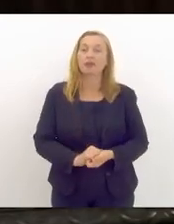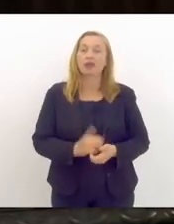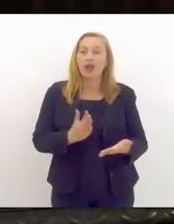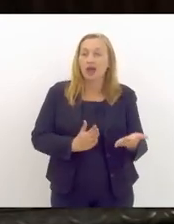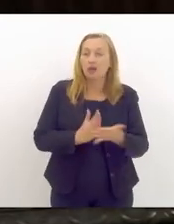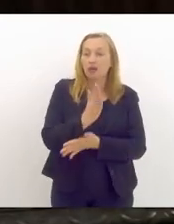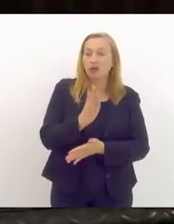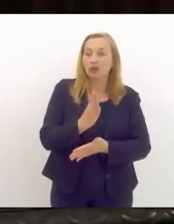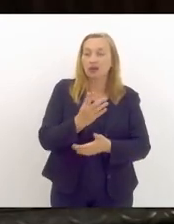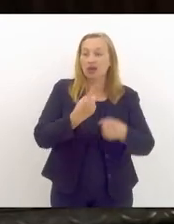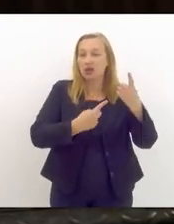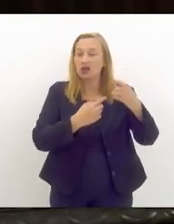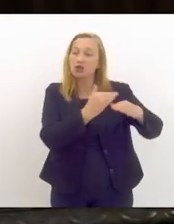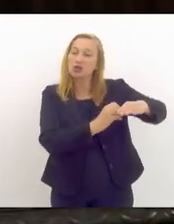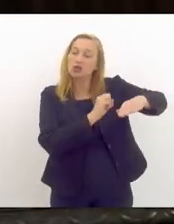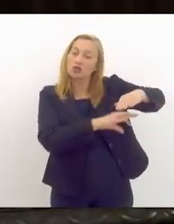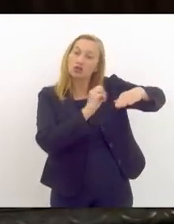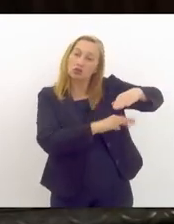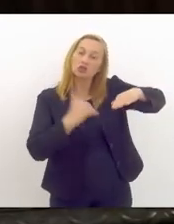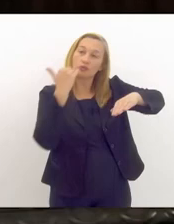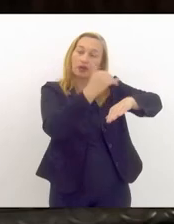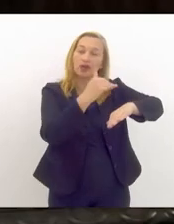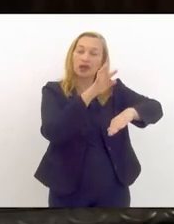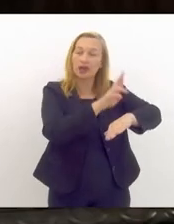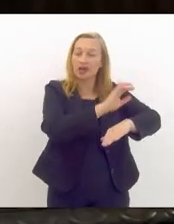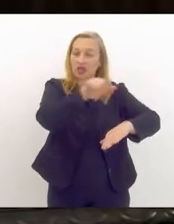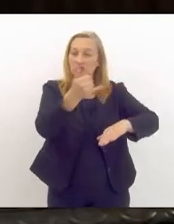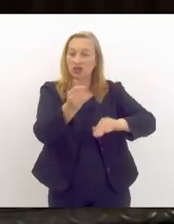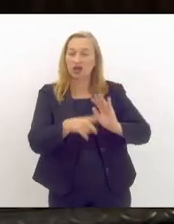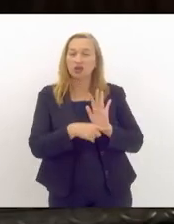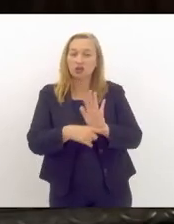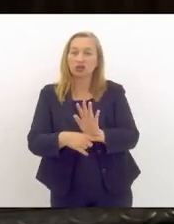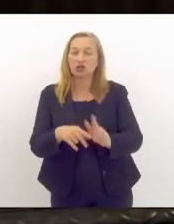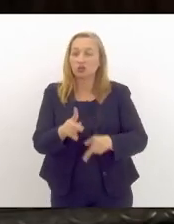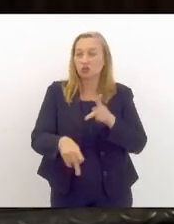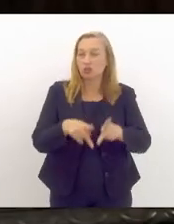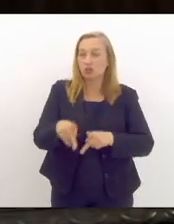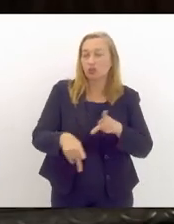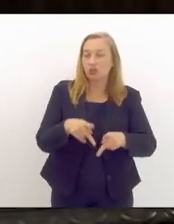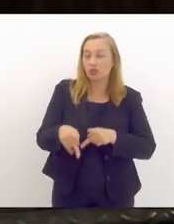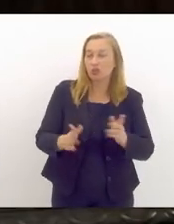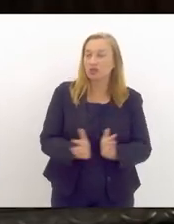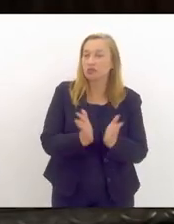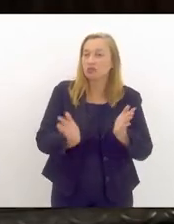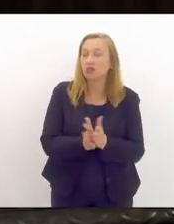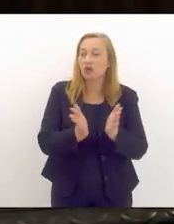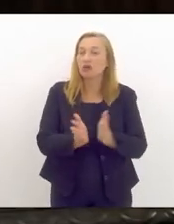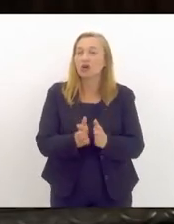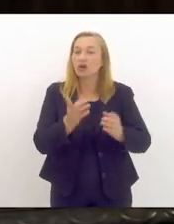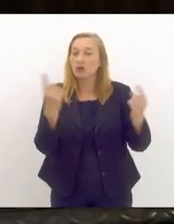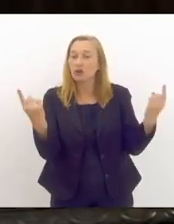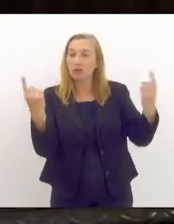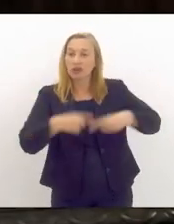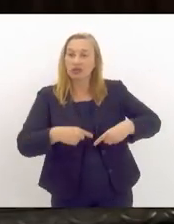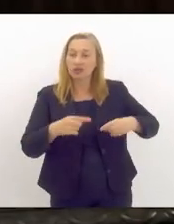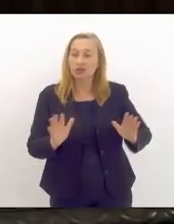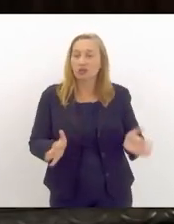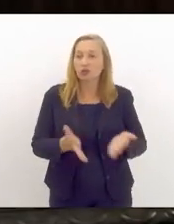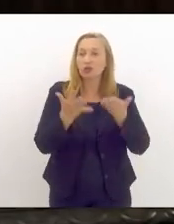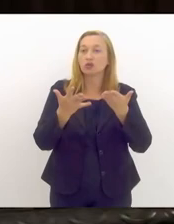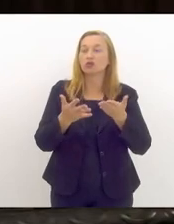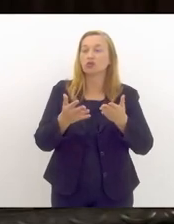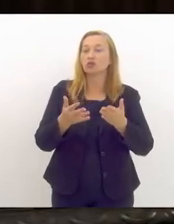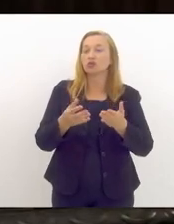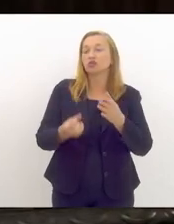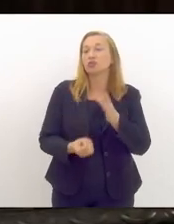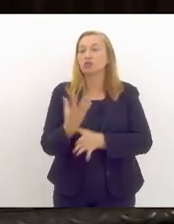Super RJ, o auxílio à população mais pobre, tornamos o Rio mais competitivo com a aprovação de incentivos aos setores produtivos